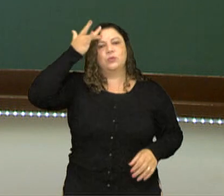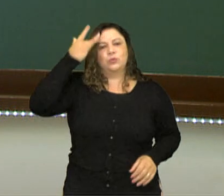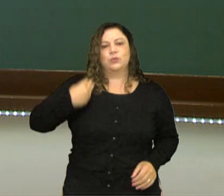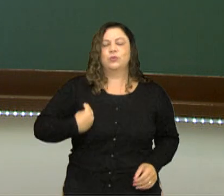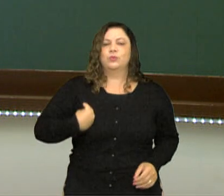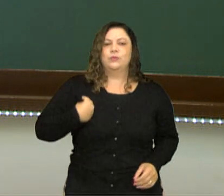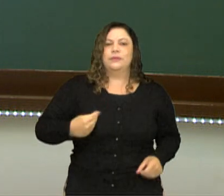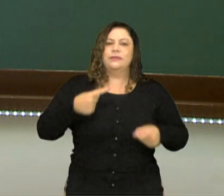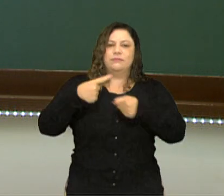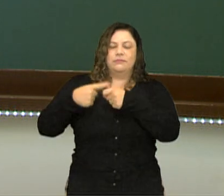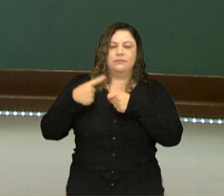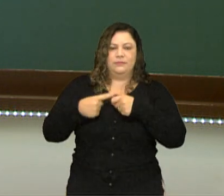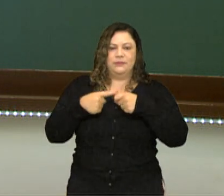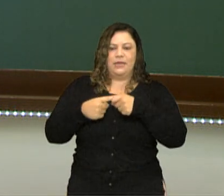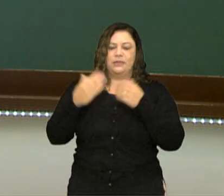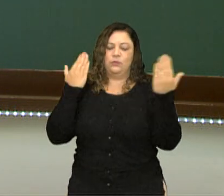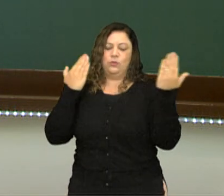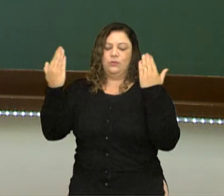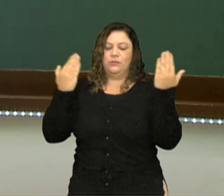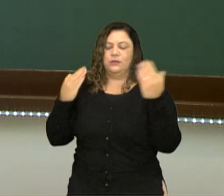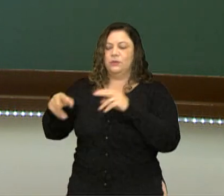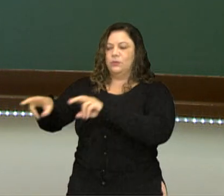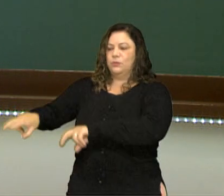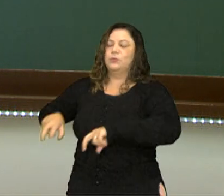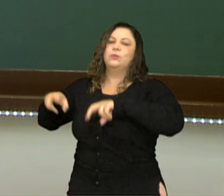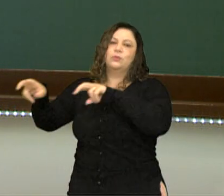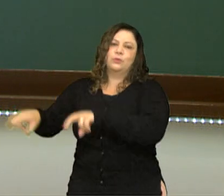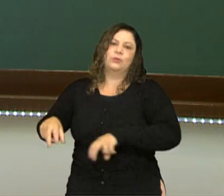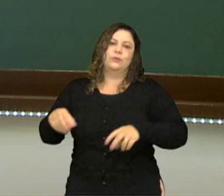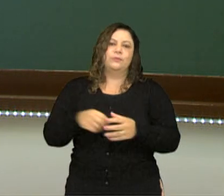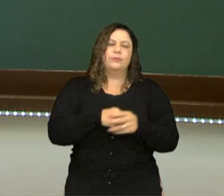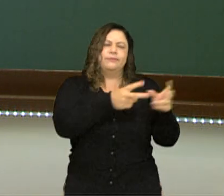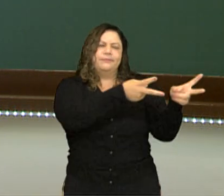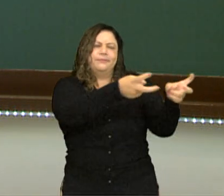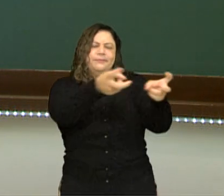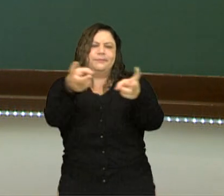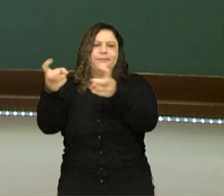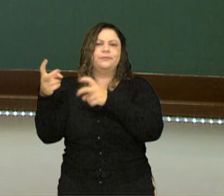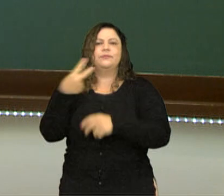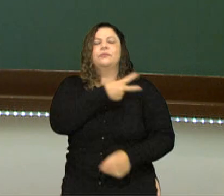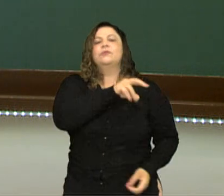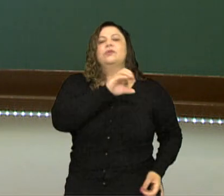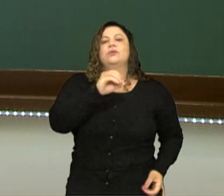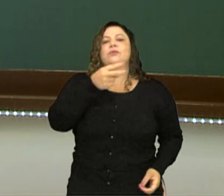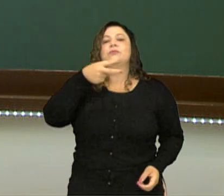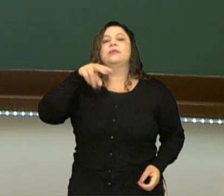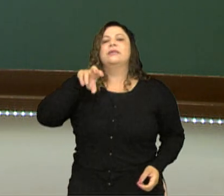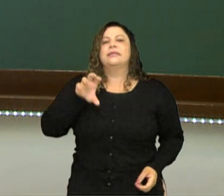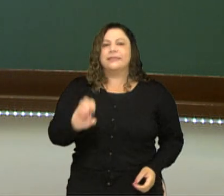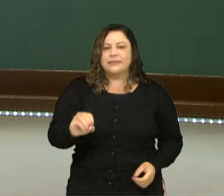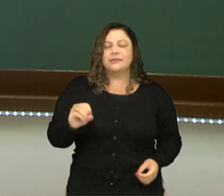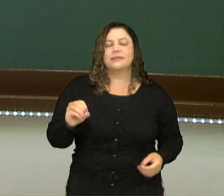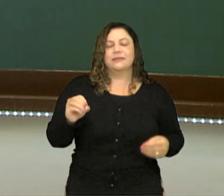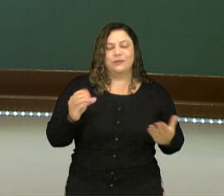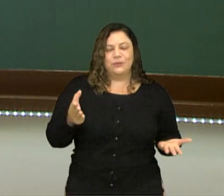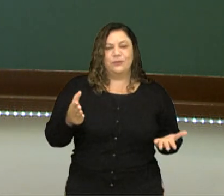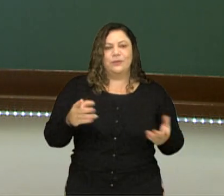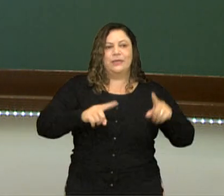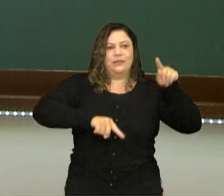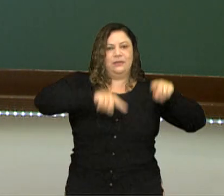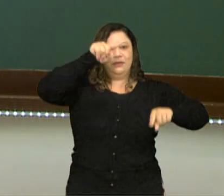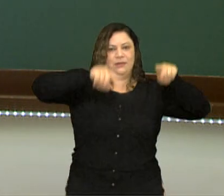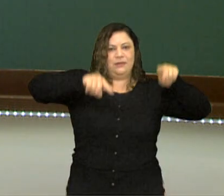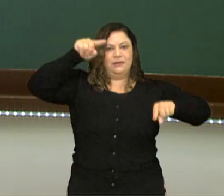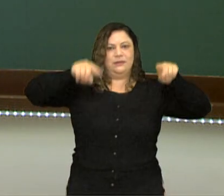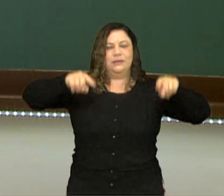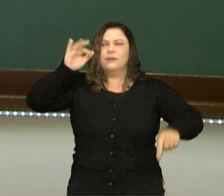se eu comparar com o campo. E as expectativas ali para 2050, né, que o nosso gráfico traz